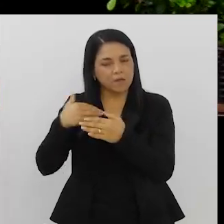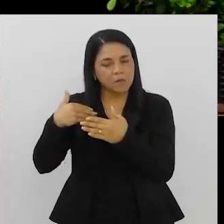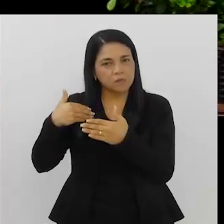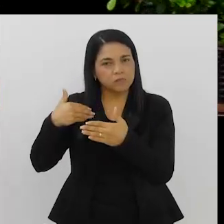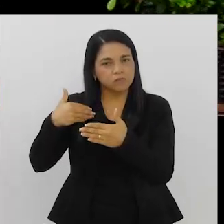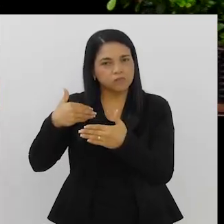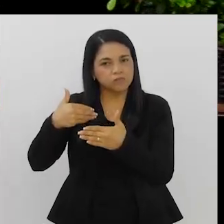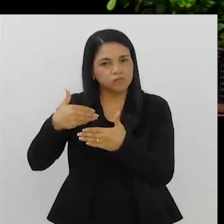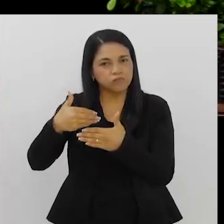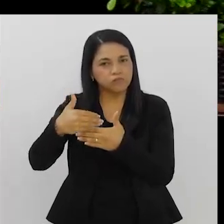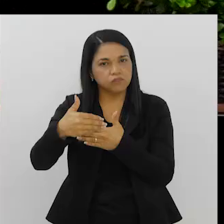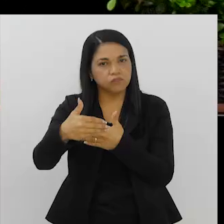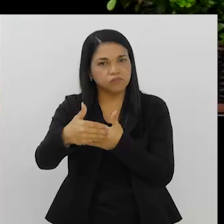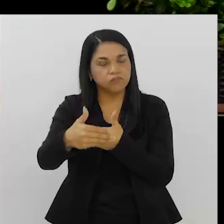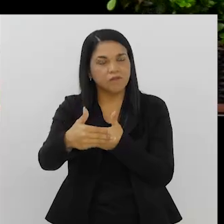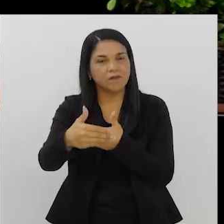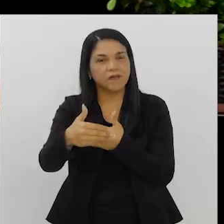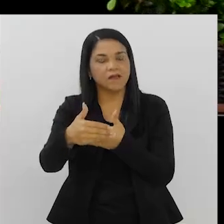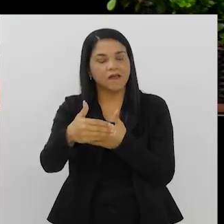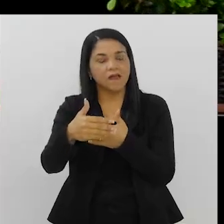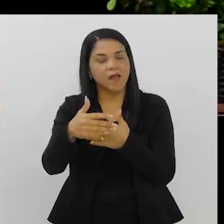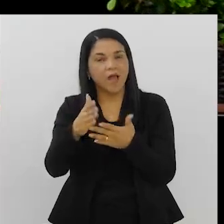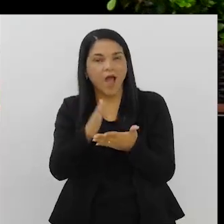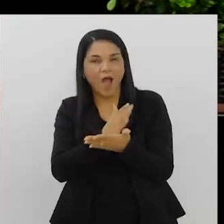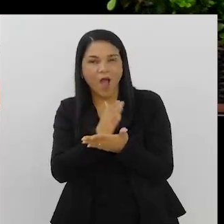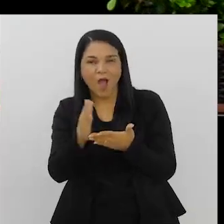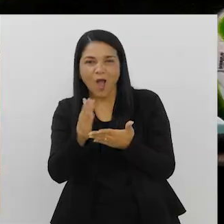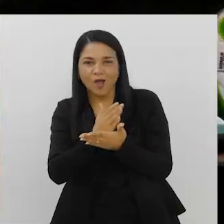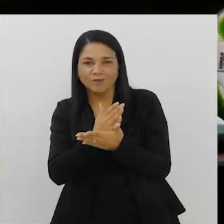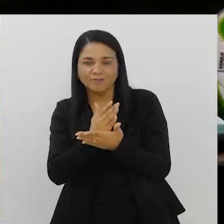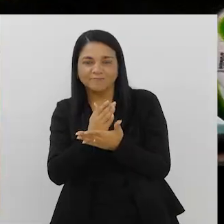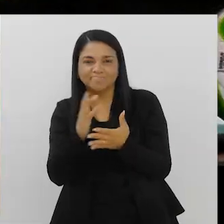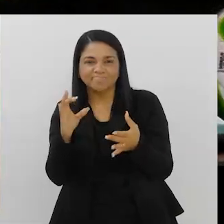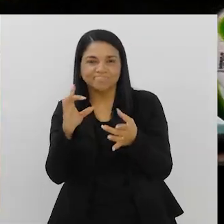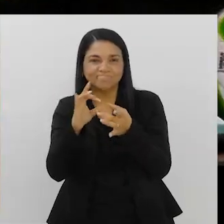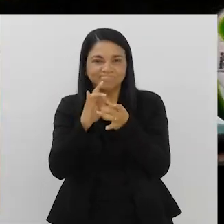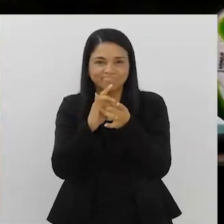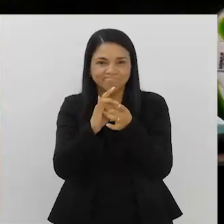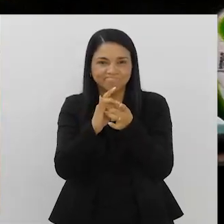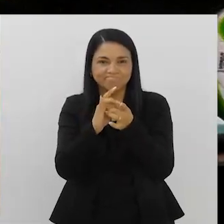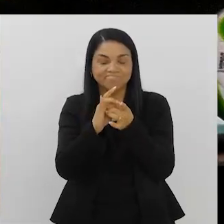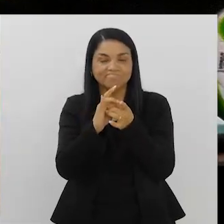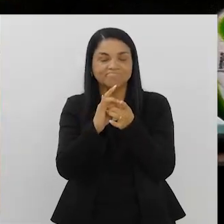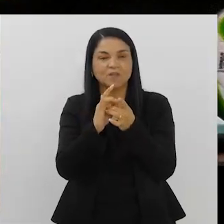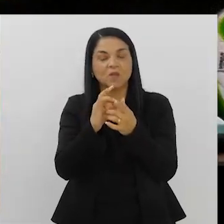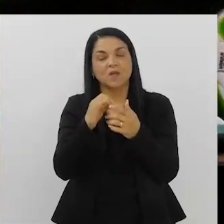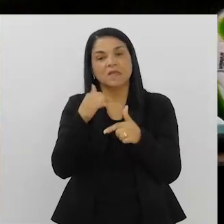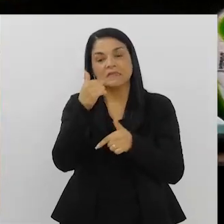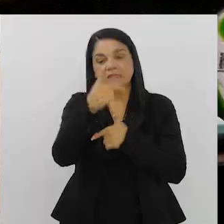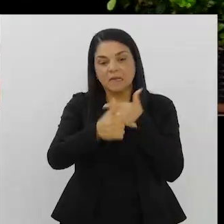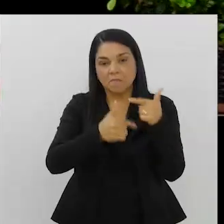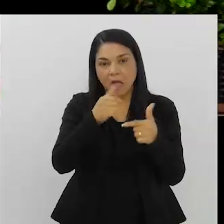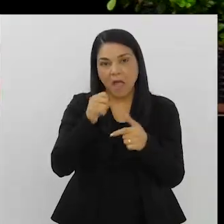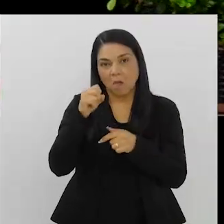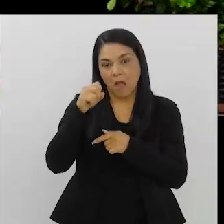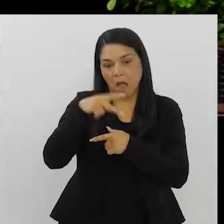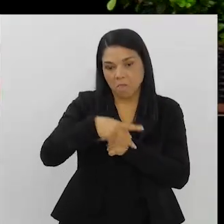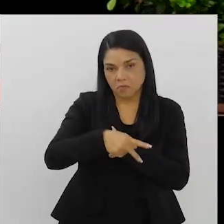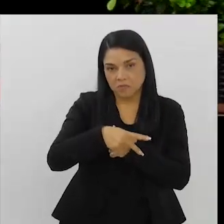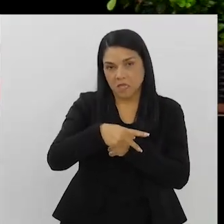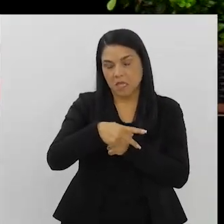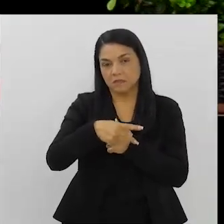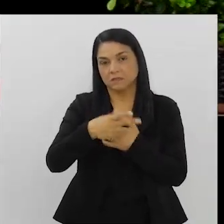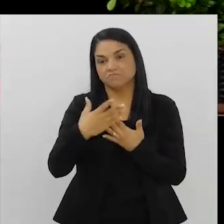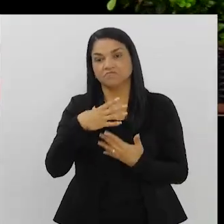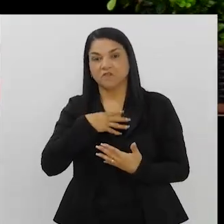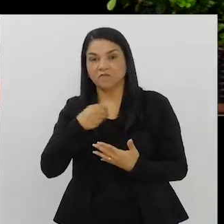vezes alguns desses laços são rompidos. Com o trabalho, por exemplo, com a aposentadoria, né? Os filhos se